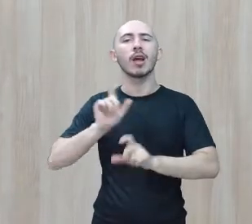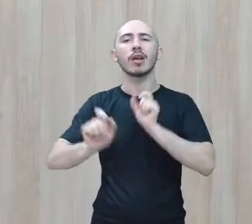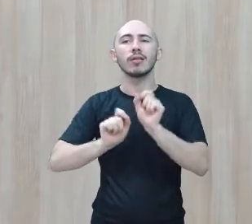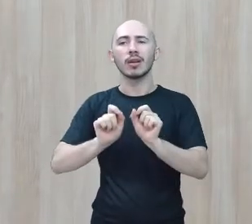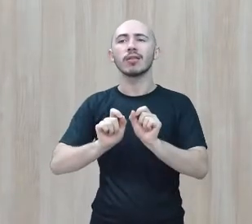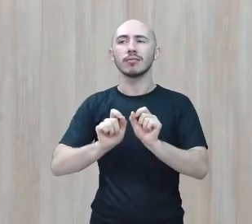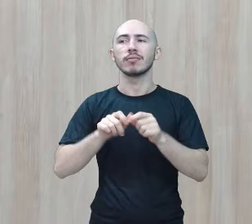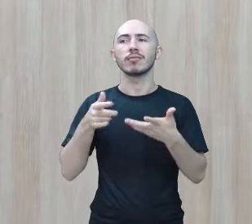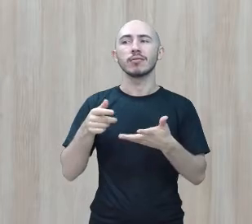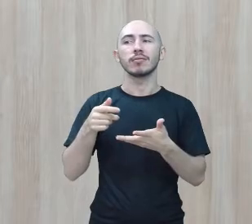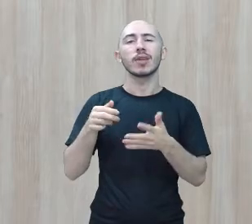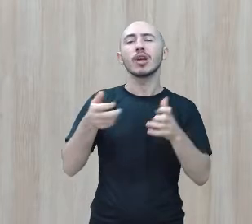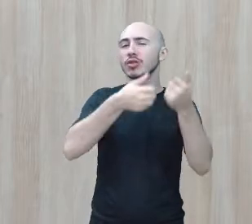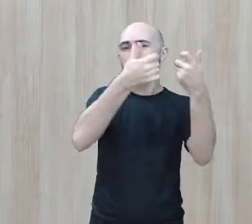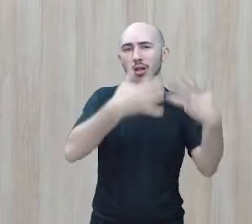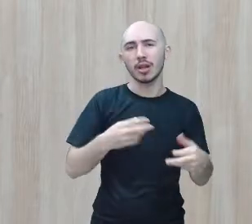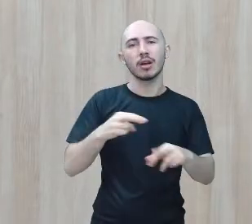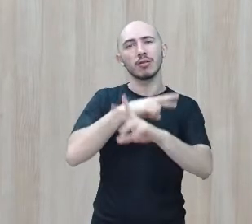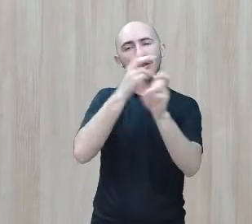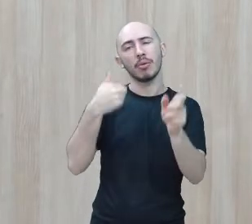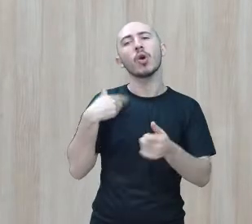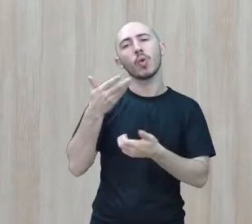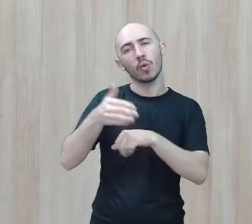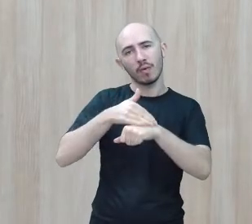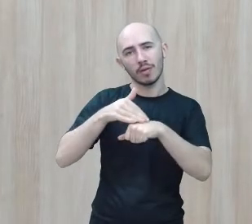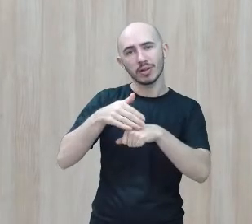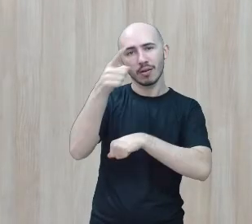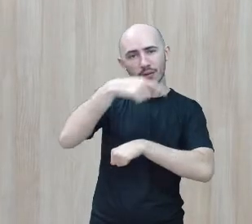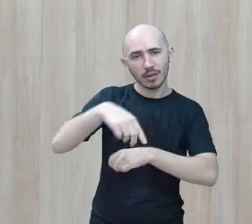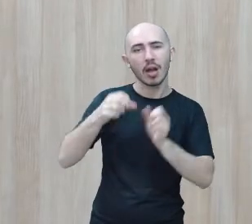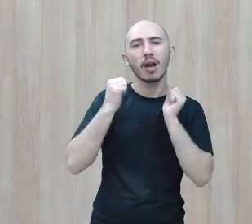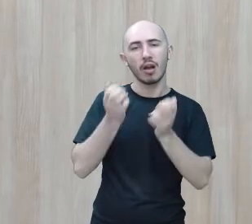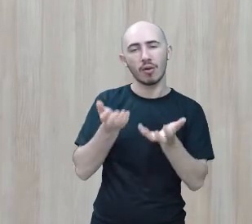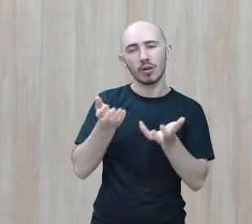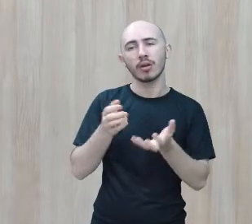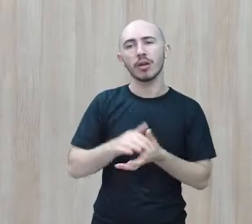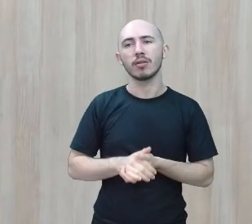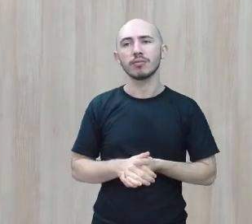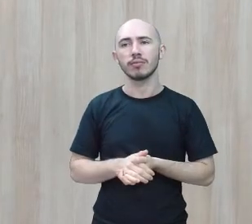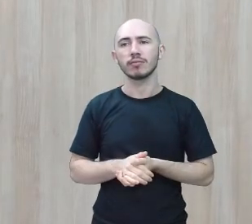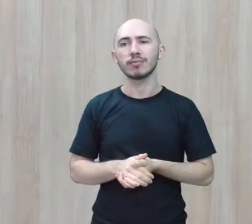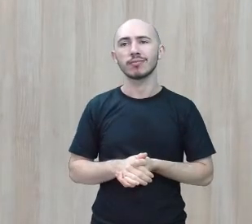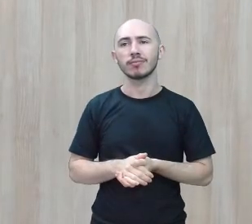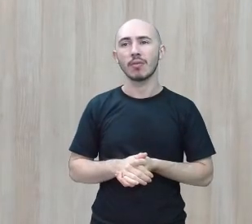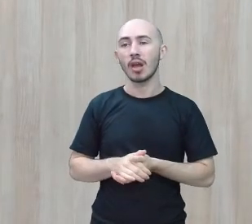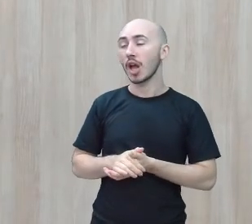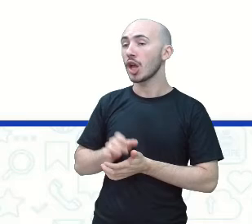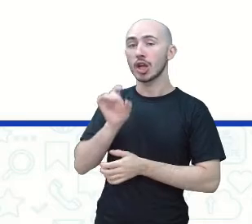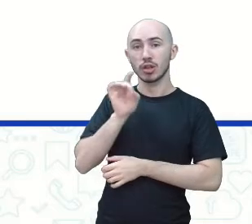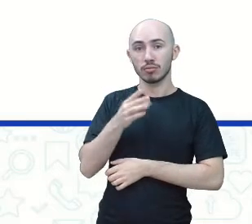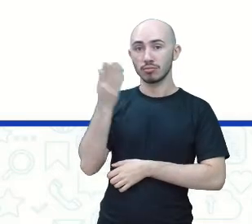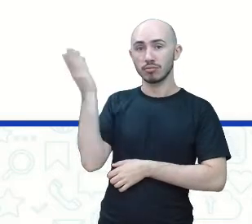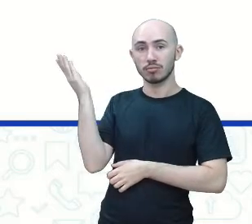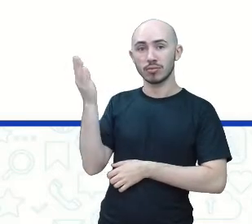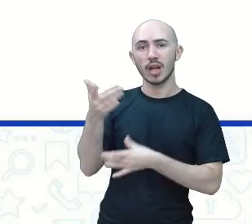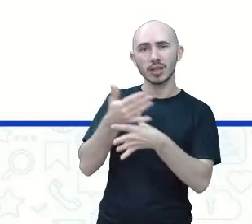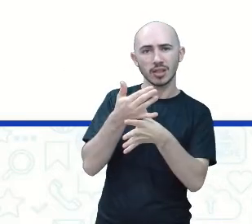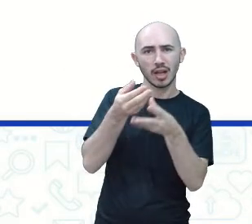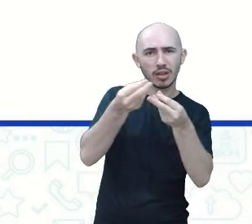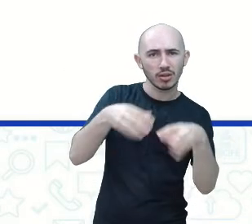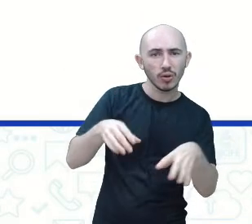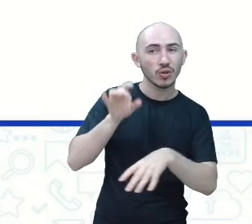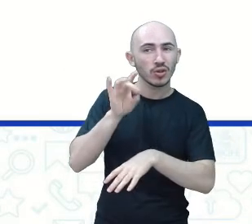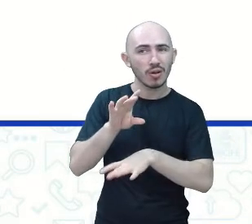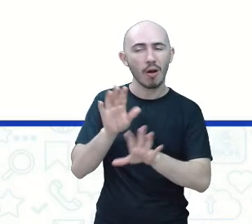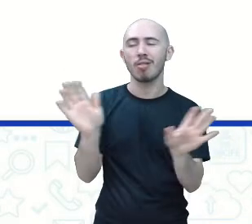eu quero conversar com vocês ainda sobre esses impactos ambientais. Aqui não foi só uma destruição de uma cidade, né? Aqui